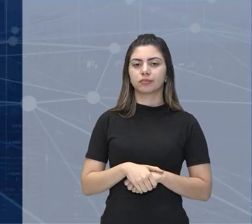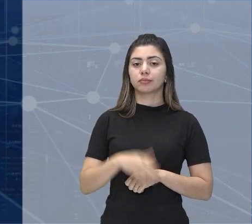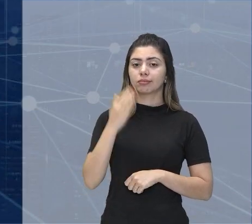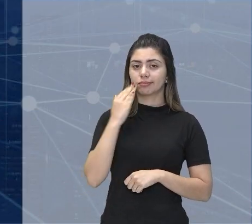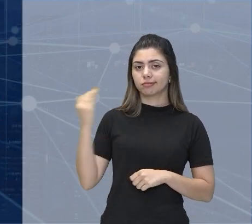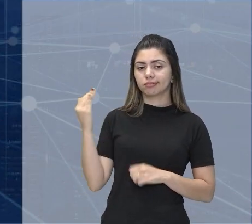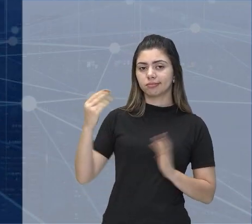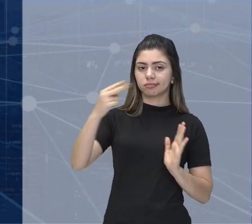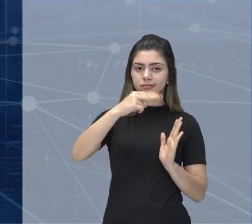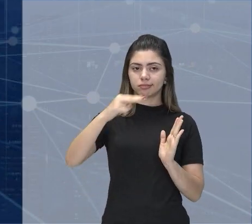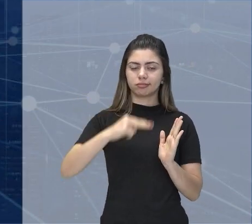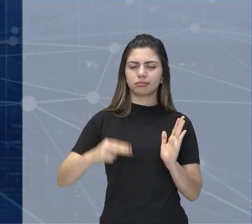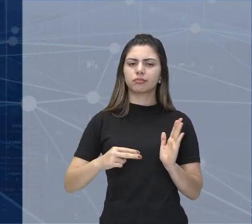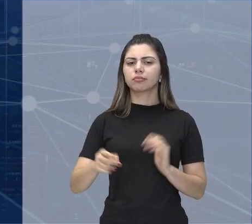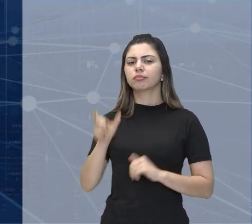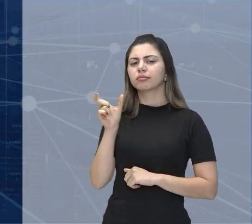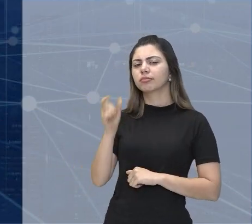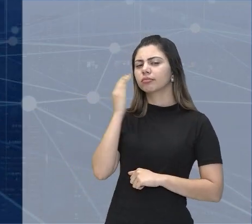das smart